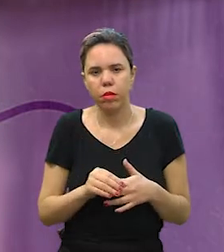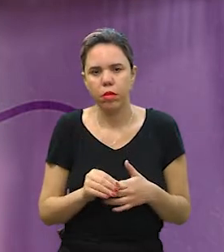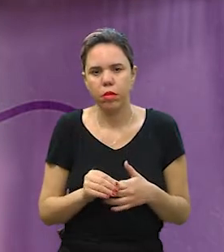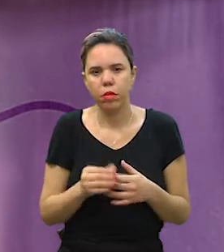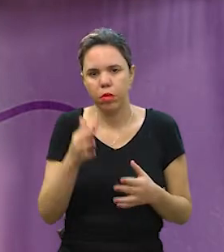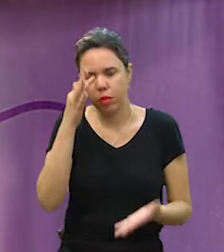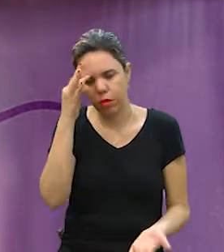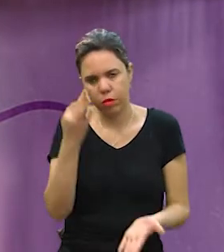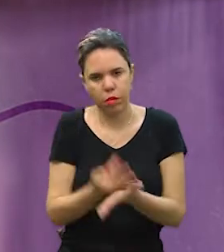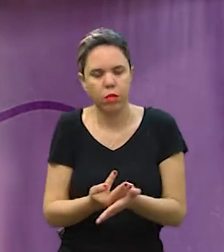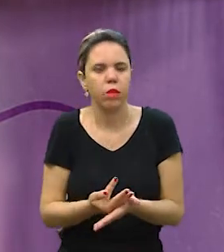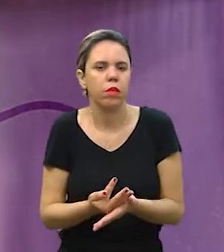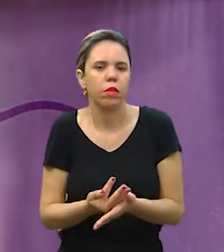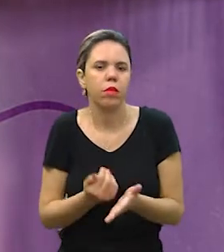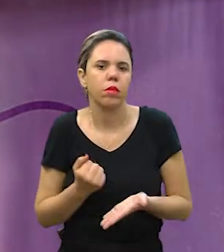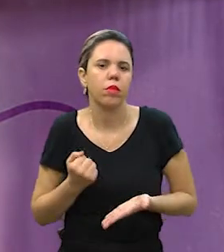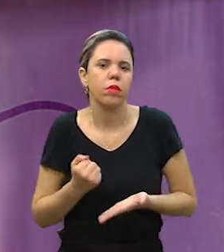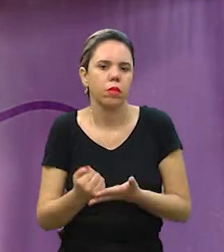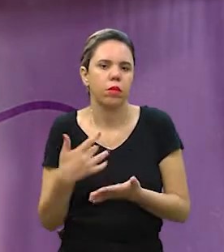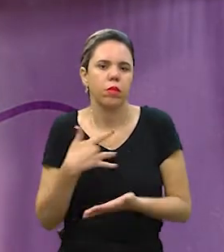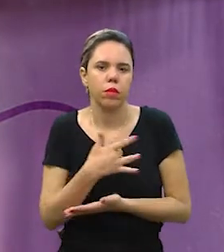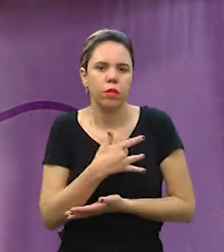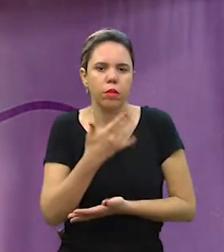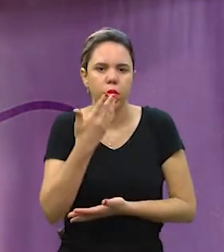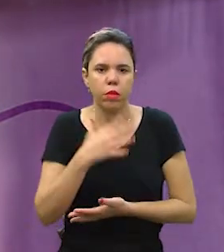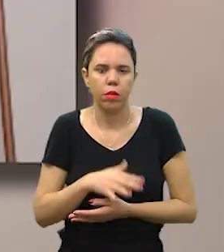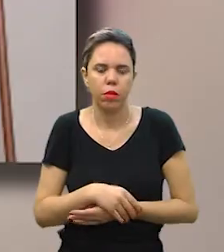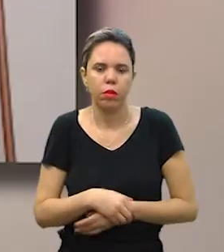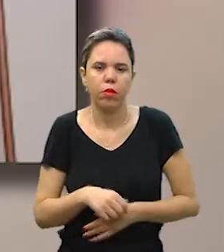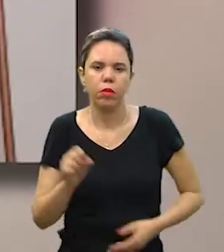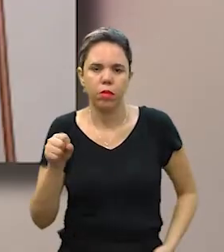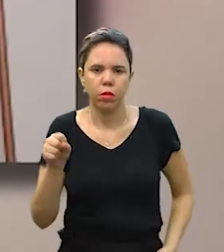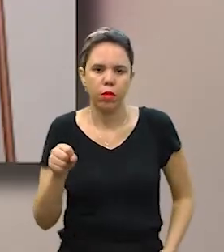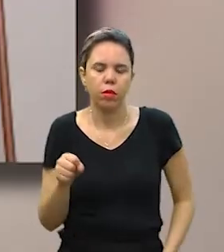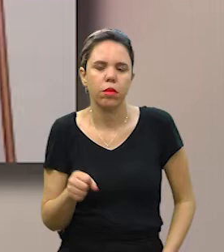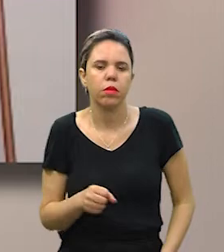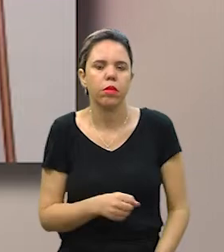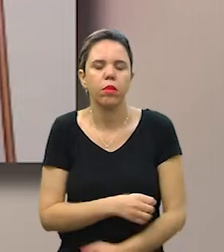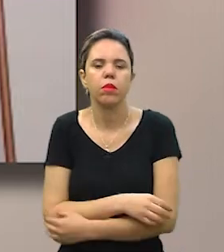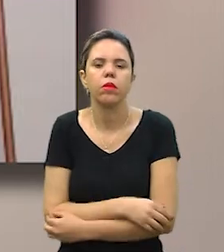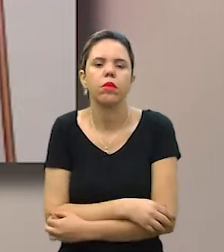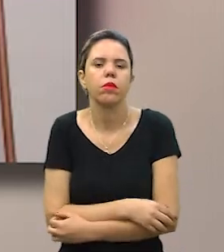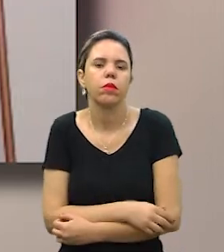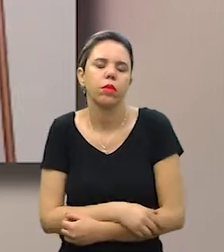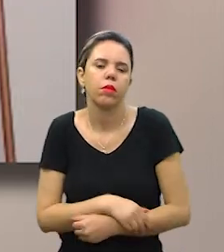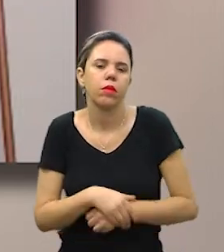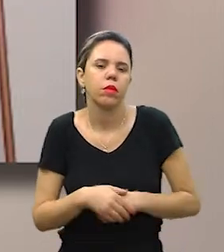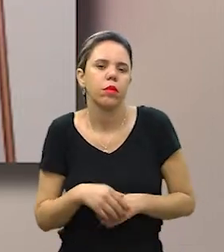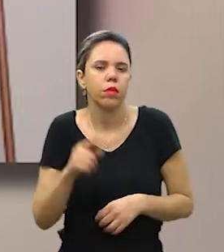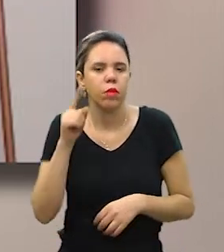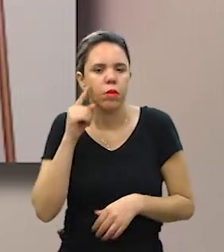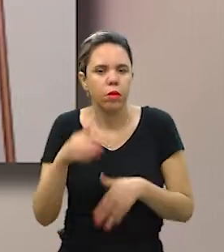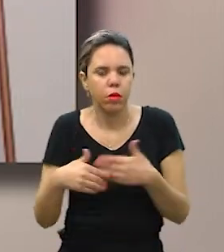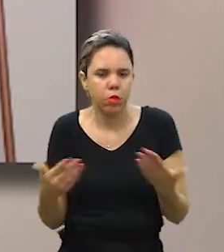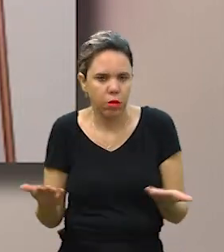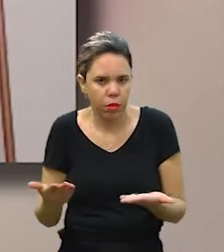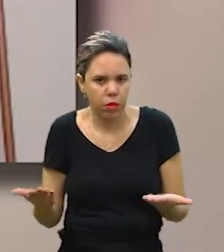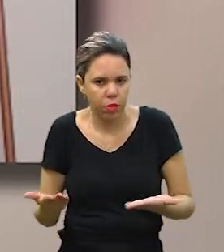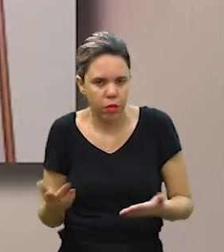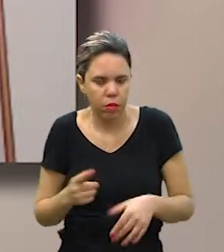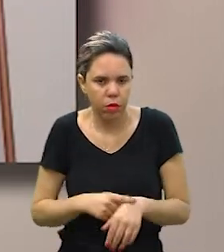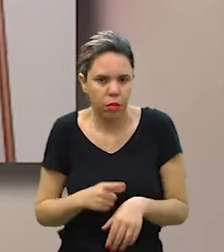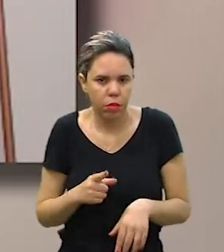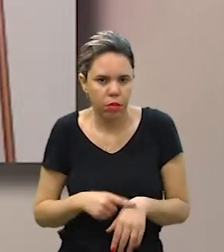essa confiança ajuda aí na saúde do pequeno? Sim, Viviane, nos dias de hoje,